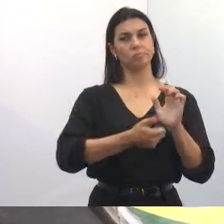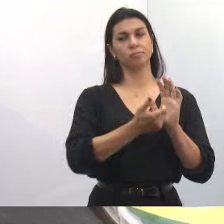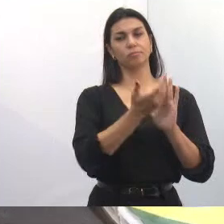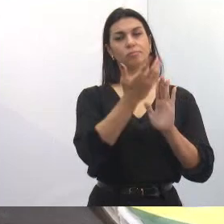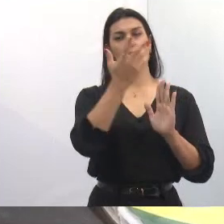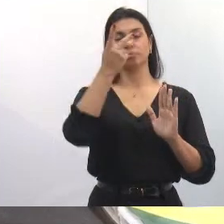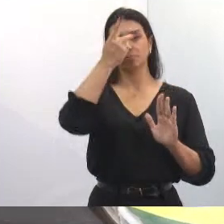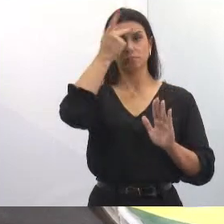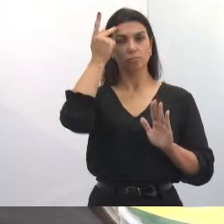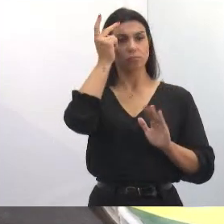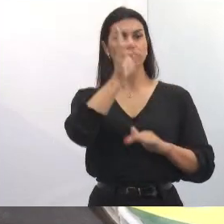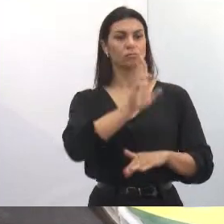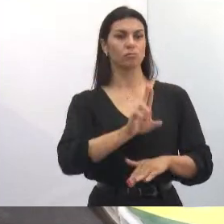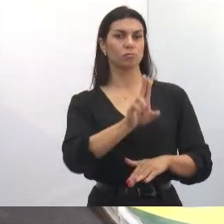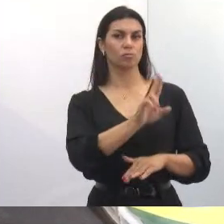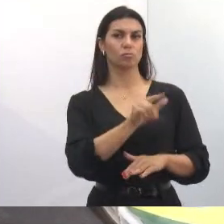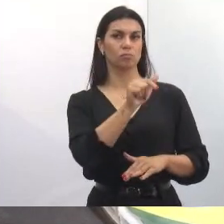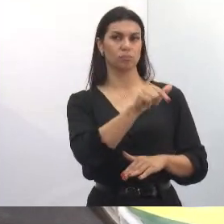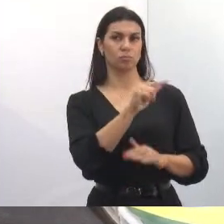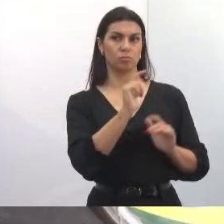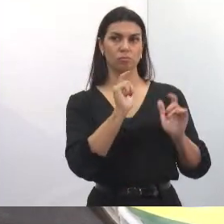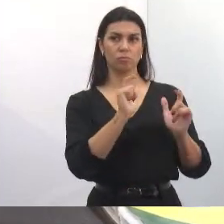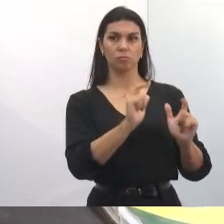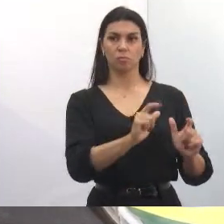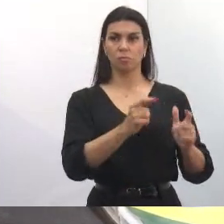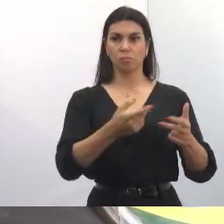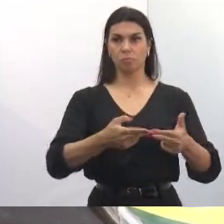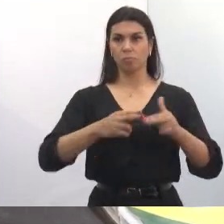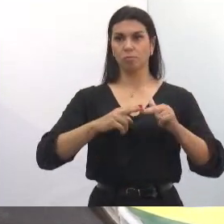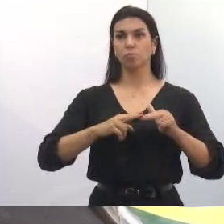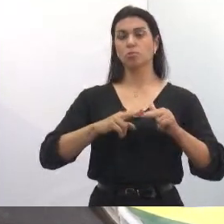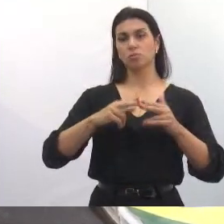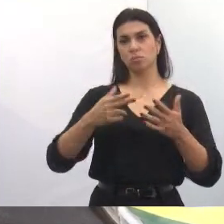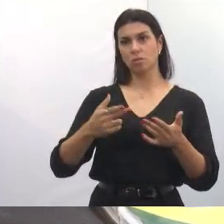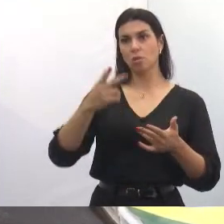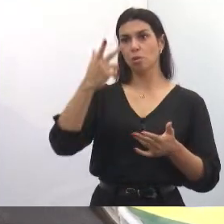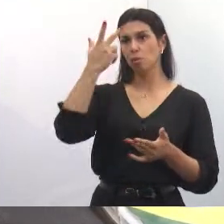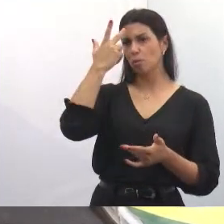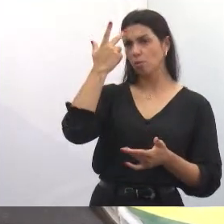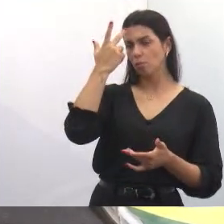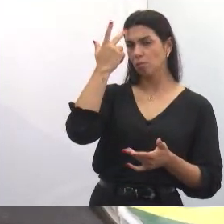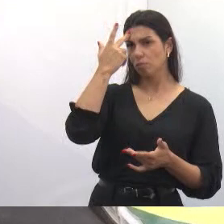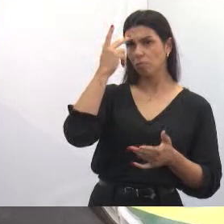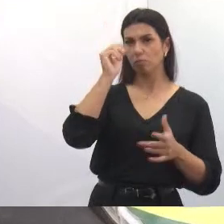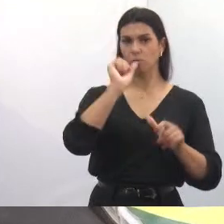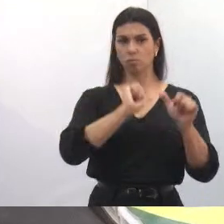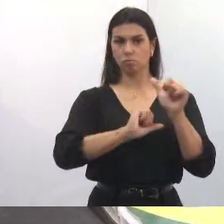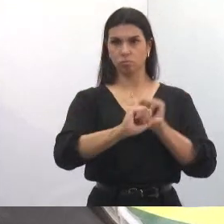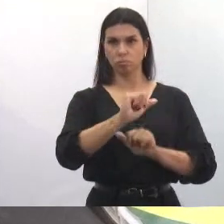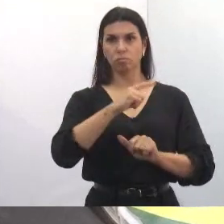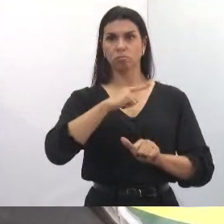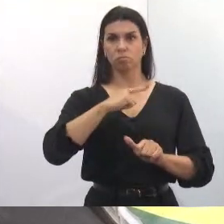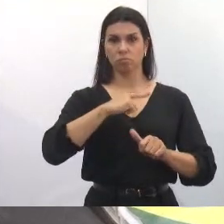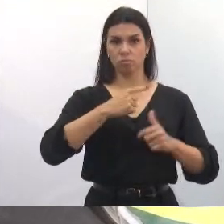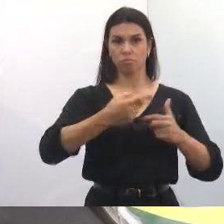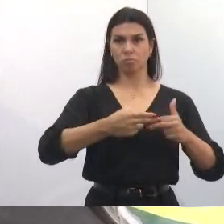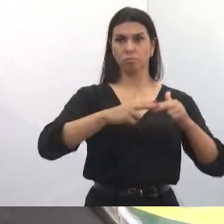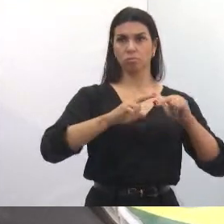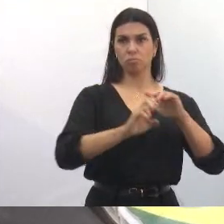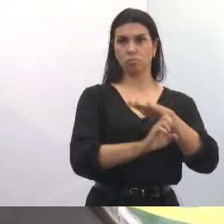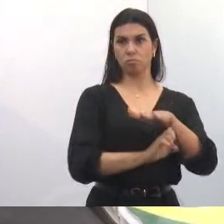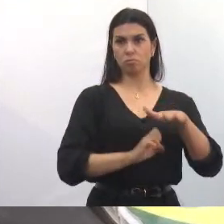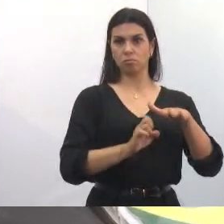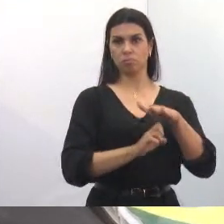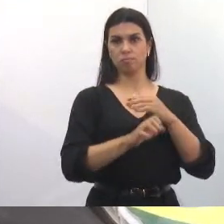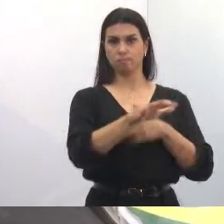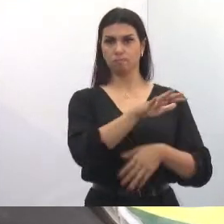pessoas. Então, é compreensível que haja mudanças, transformações, até pelos empreendimentos que tomaram